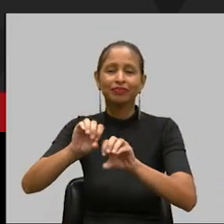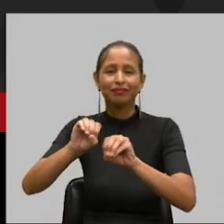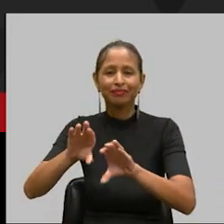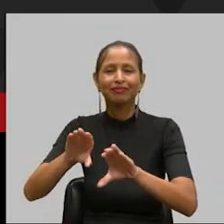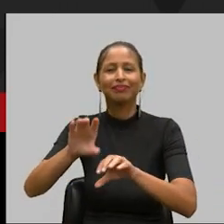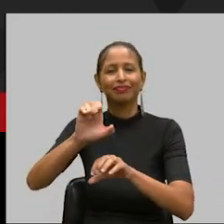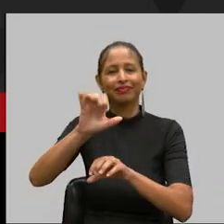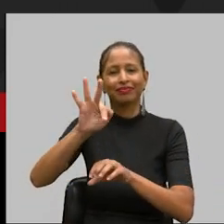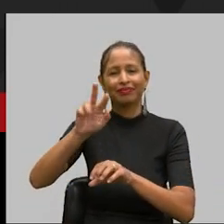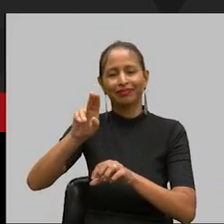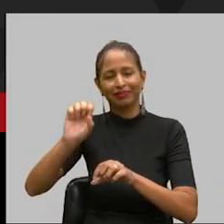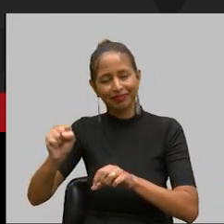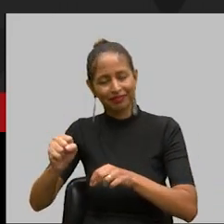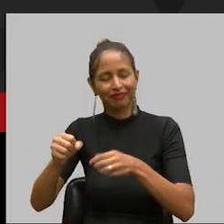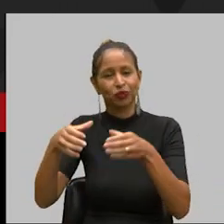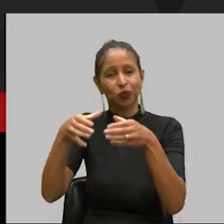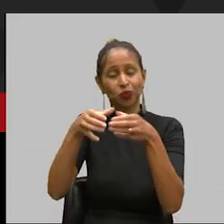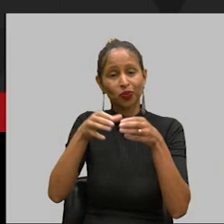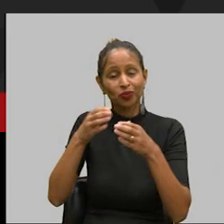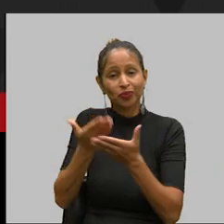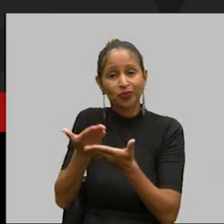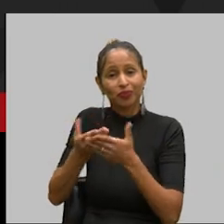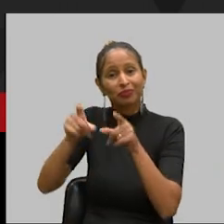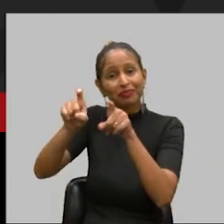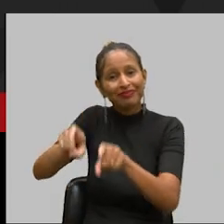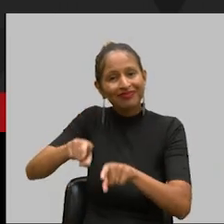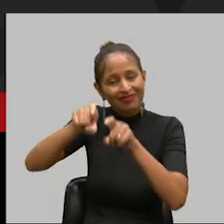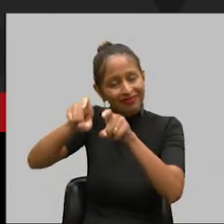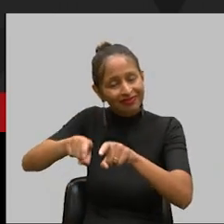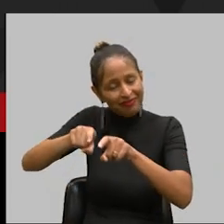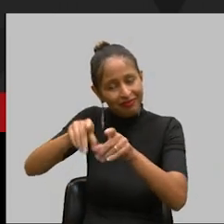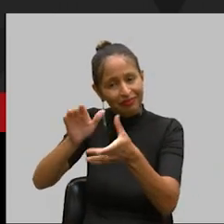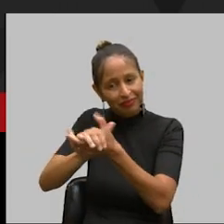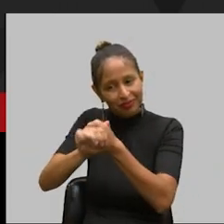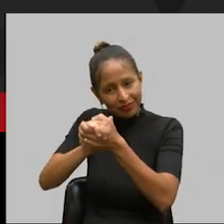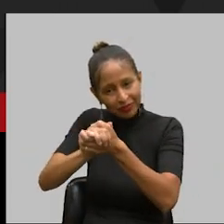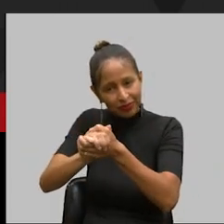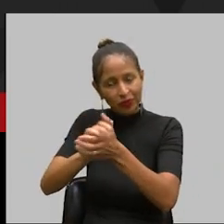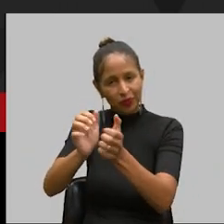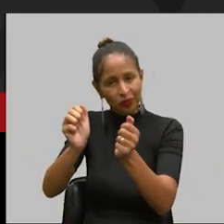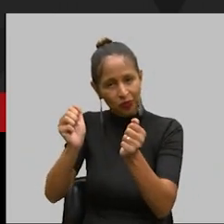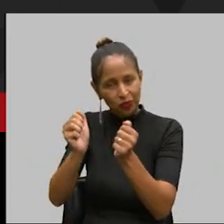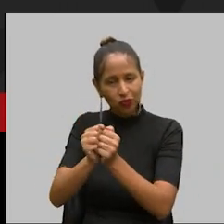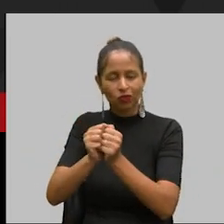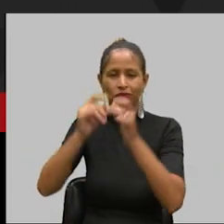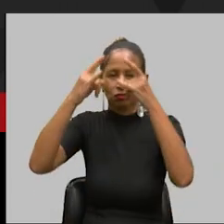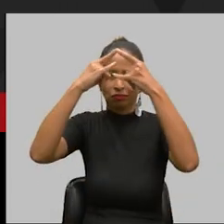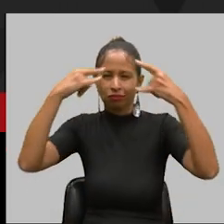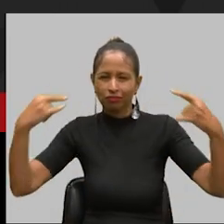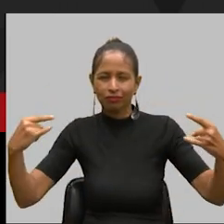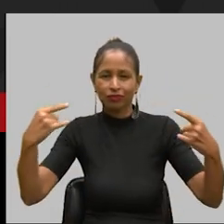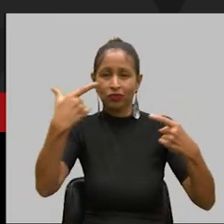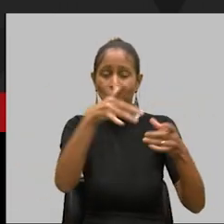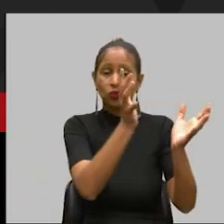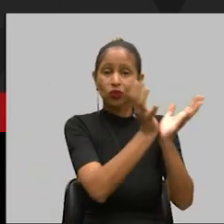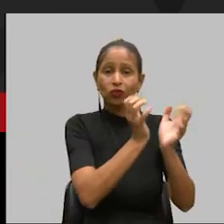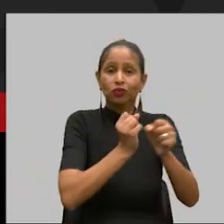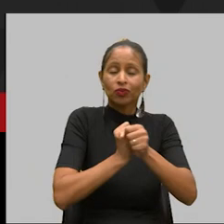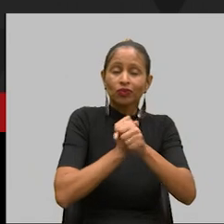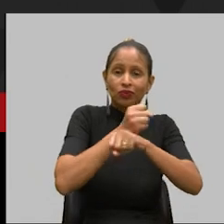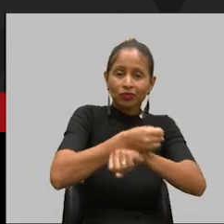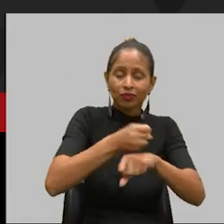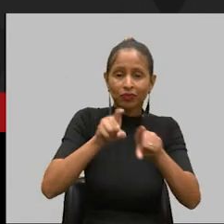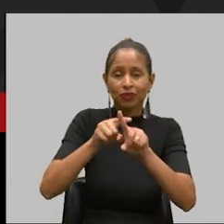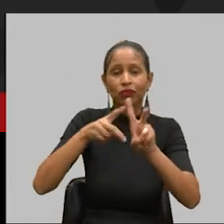efas e o conjunto das escolas do campo eh em assentamentos acampamentos e nas Comunidades Quilombolas